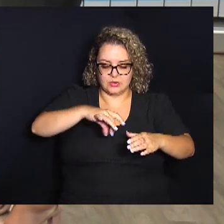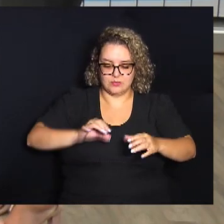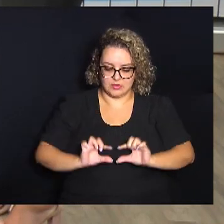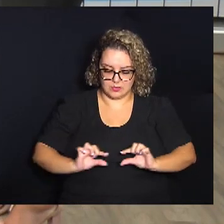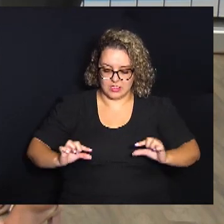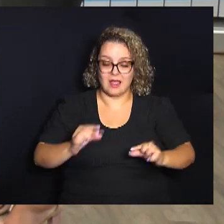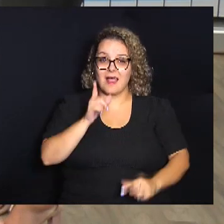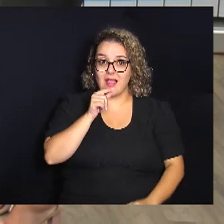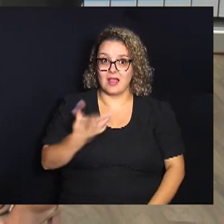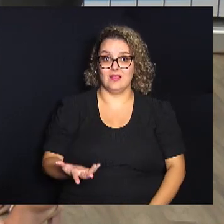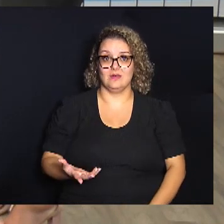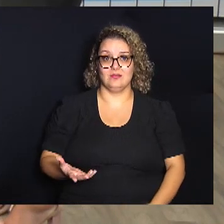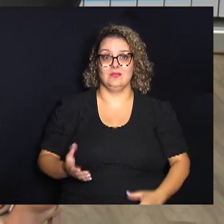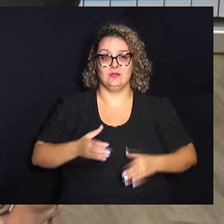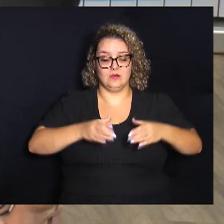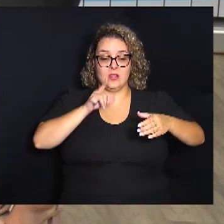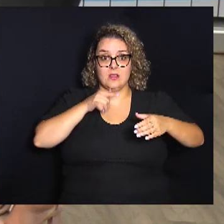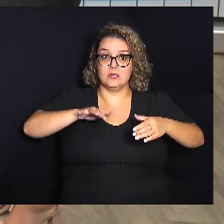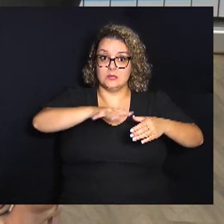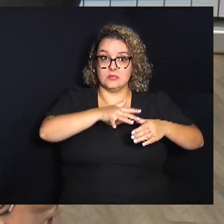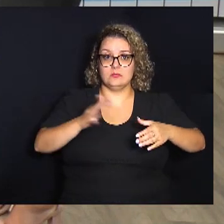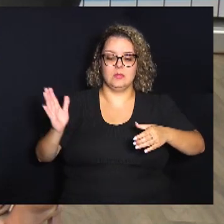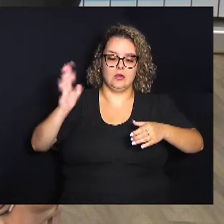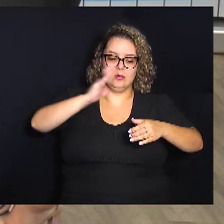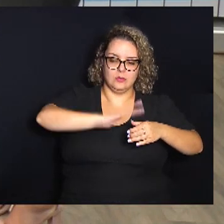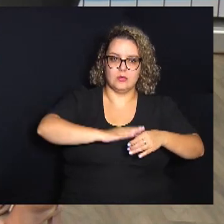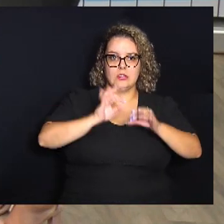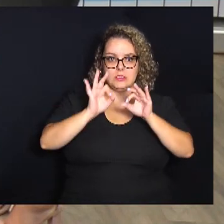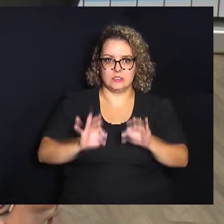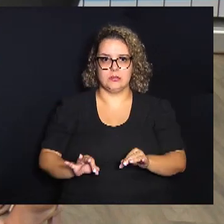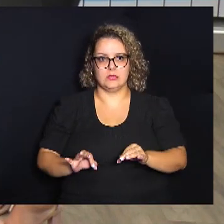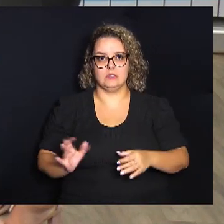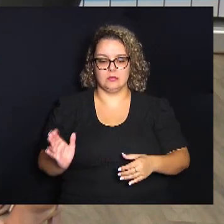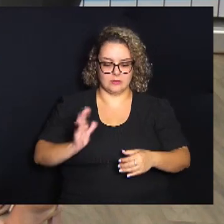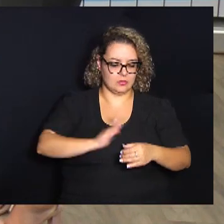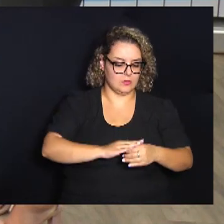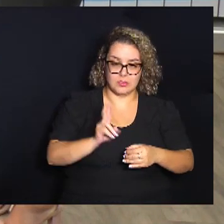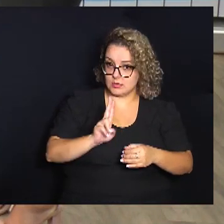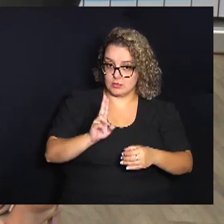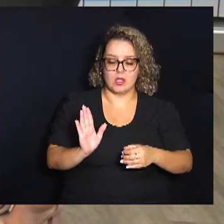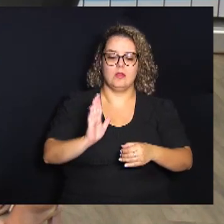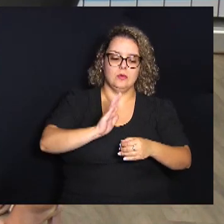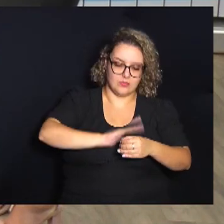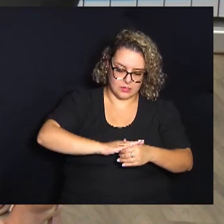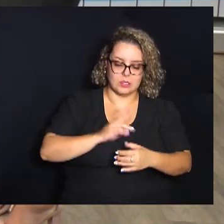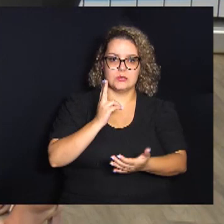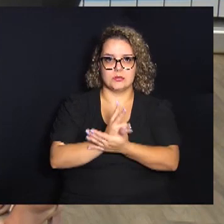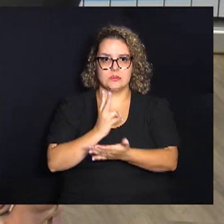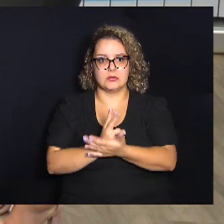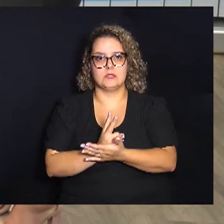tem casa, questão de caixa d'água para estar vedada certinho, vaso sanitário que não está sendo utilizado, deixar